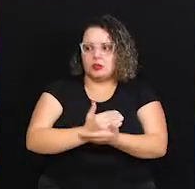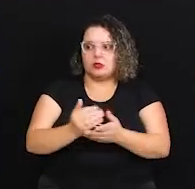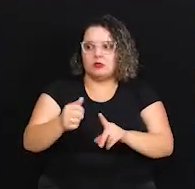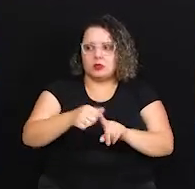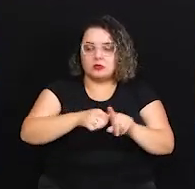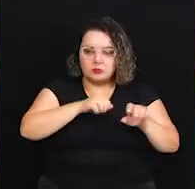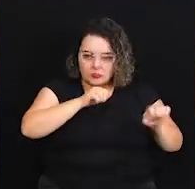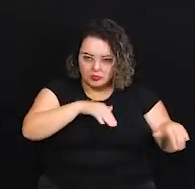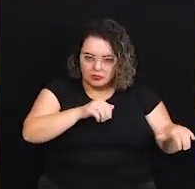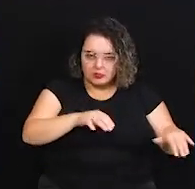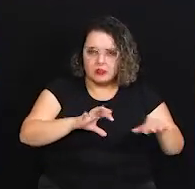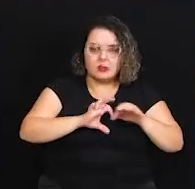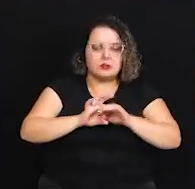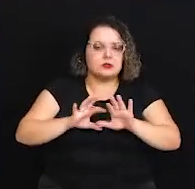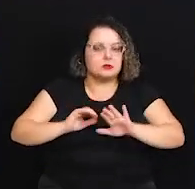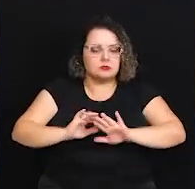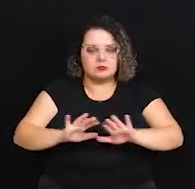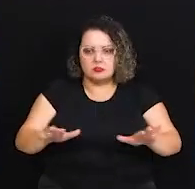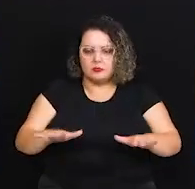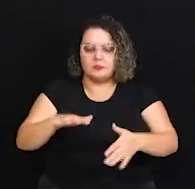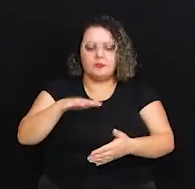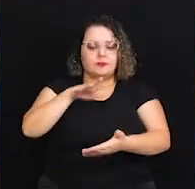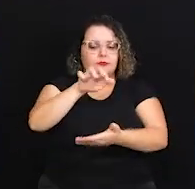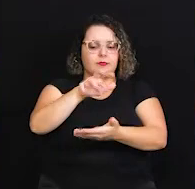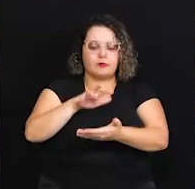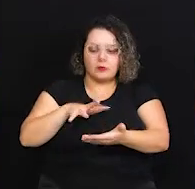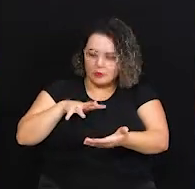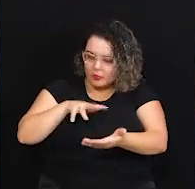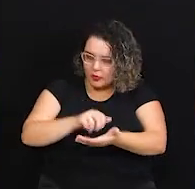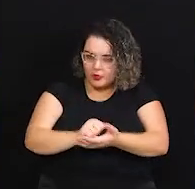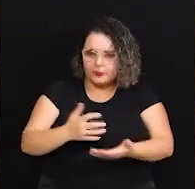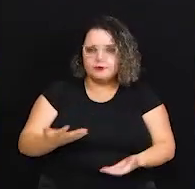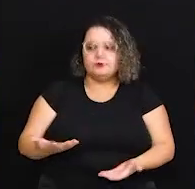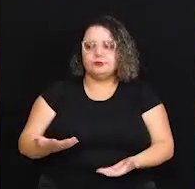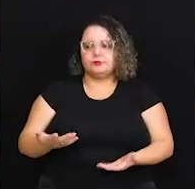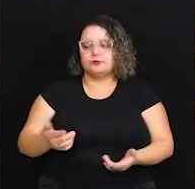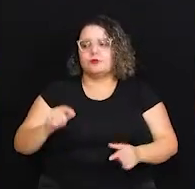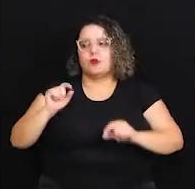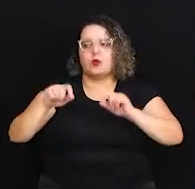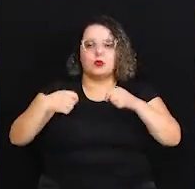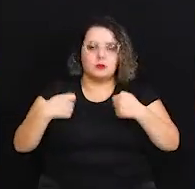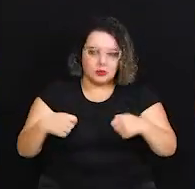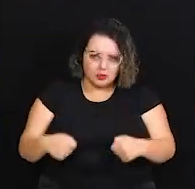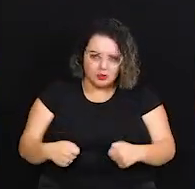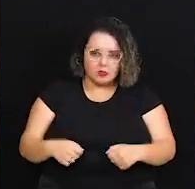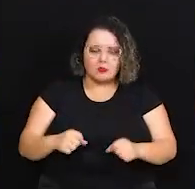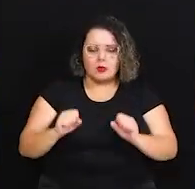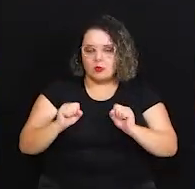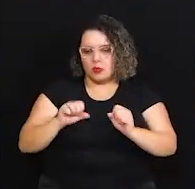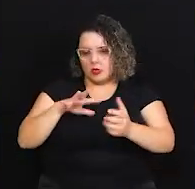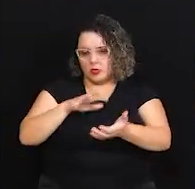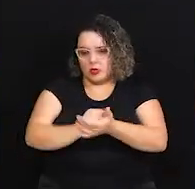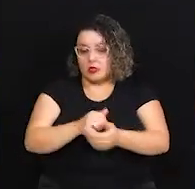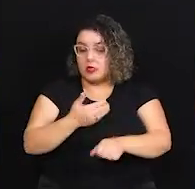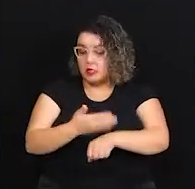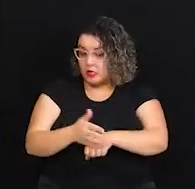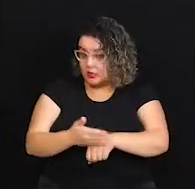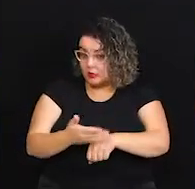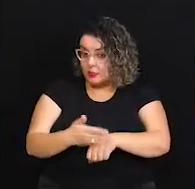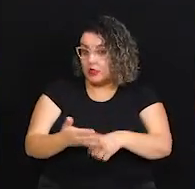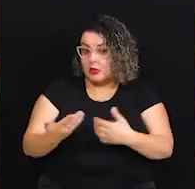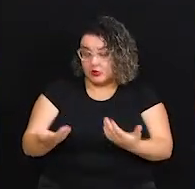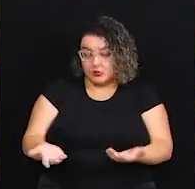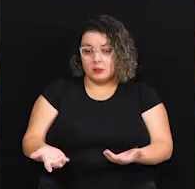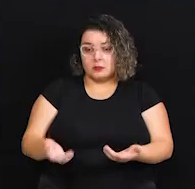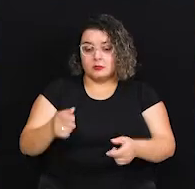setembro a gente vai disponibilizar ficha de inscrição, o que é necessário para a pessoa poder se inscrever e fazer o treinamento, e com